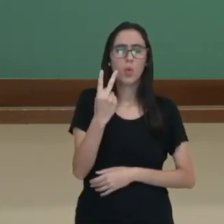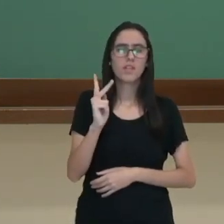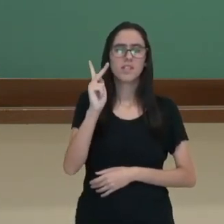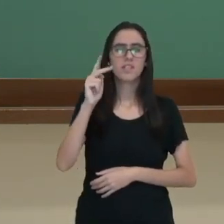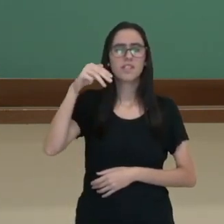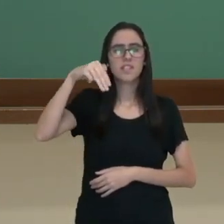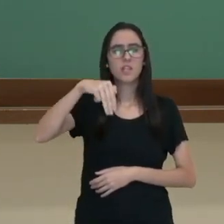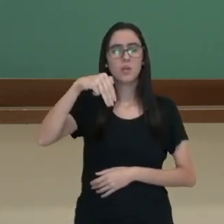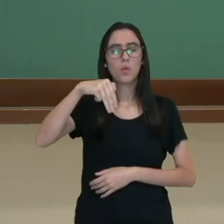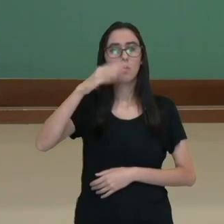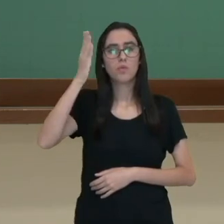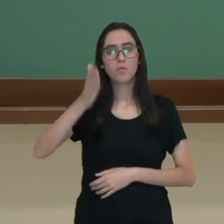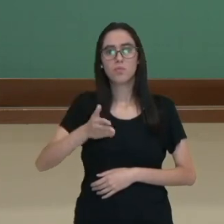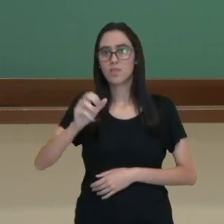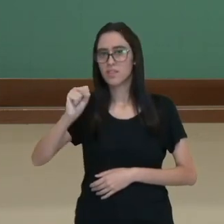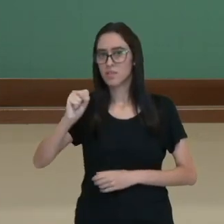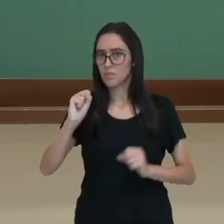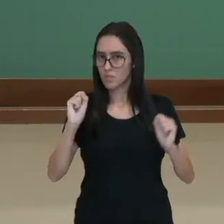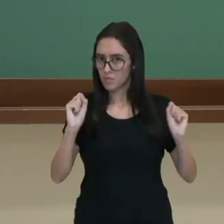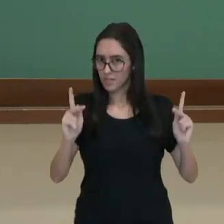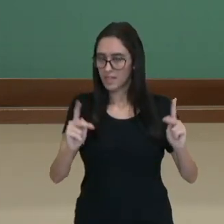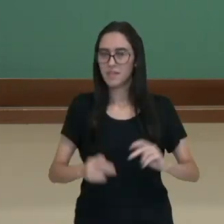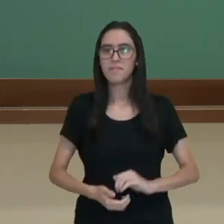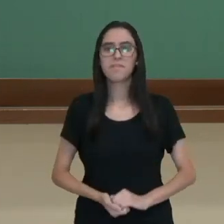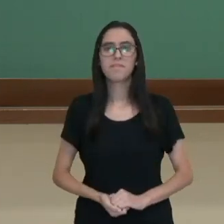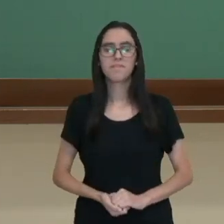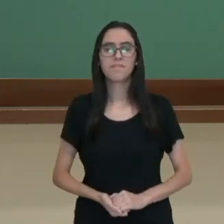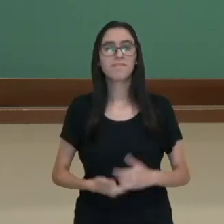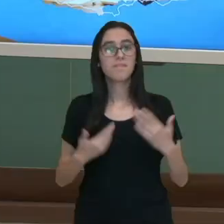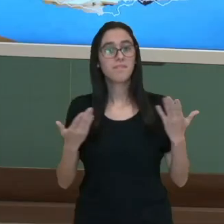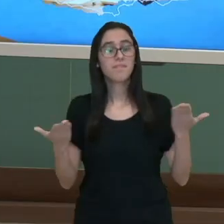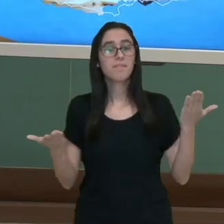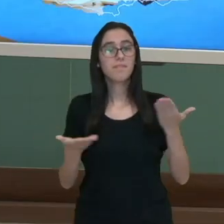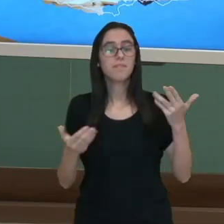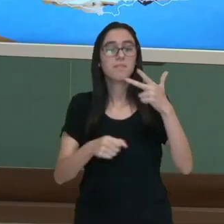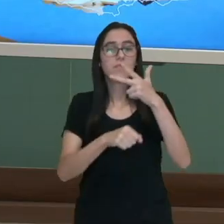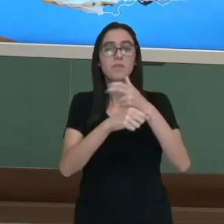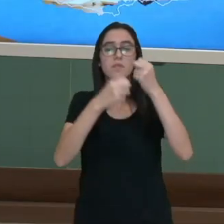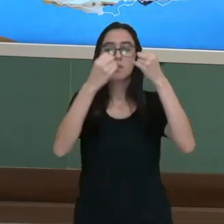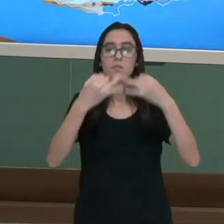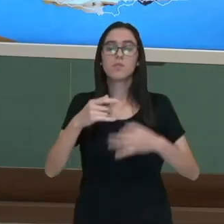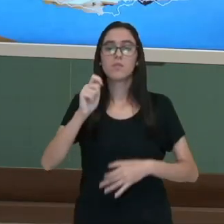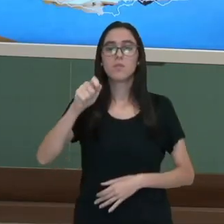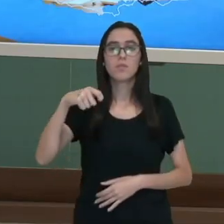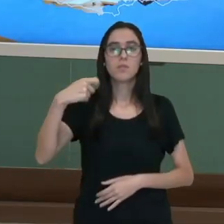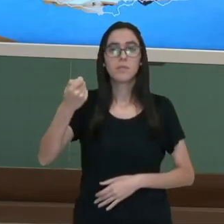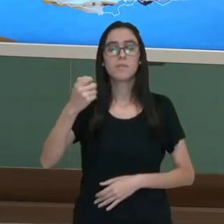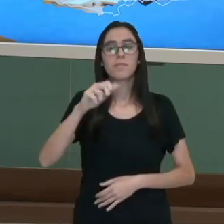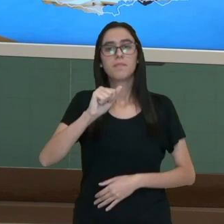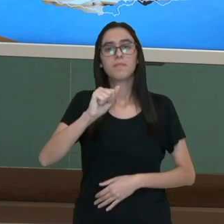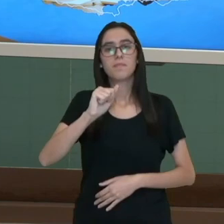km por segundo. Ok? Bem, nesse vídeo nós falamos